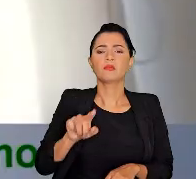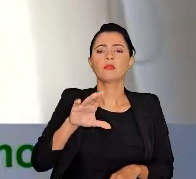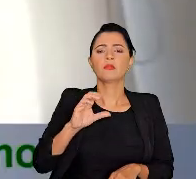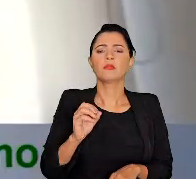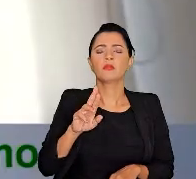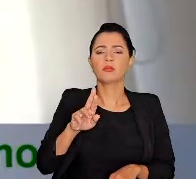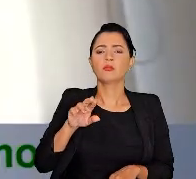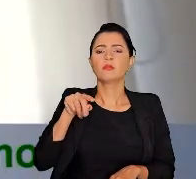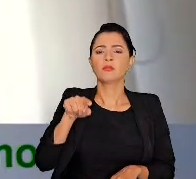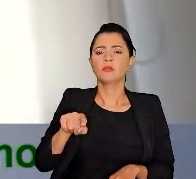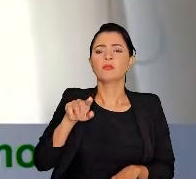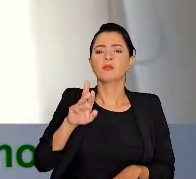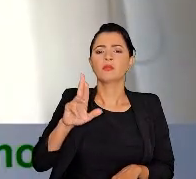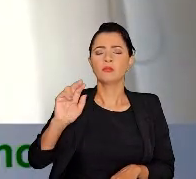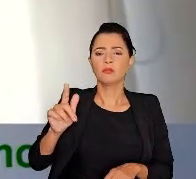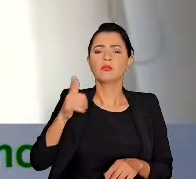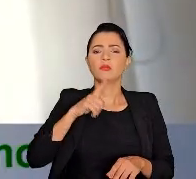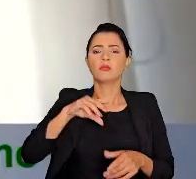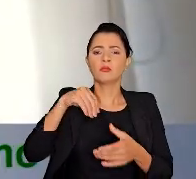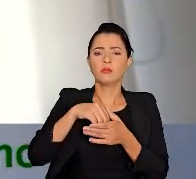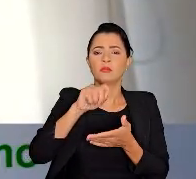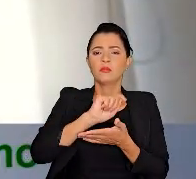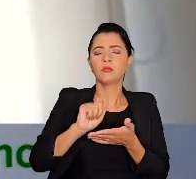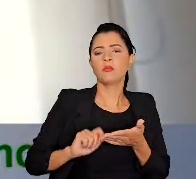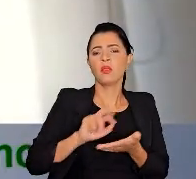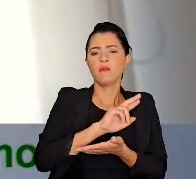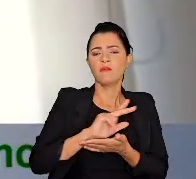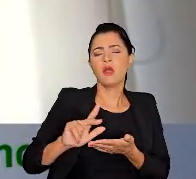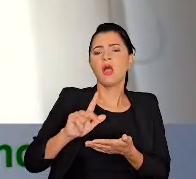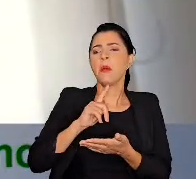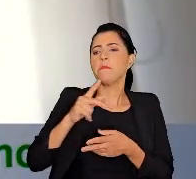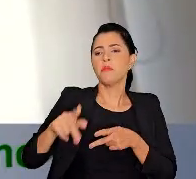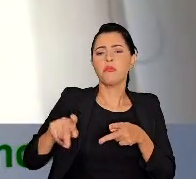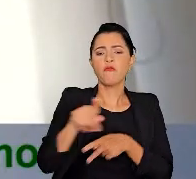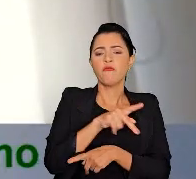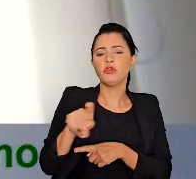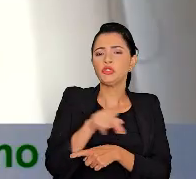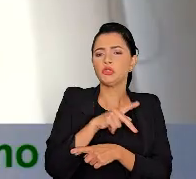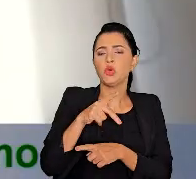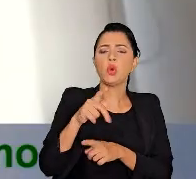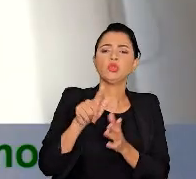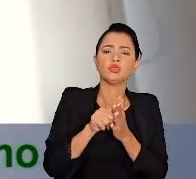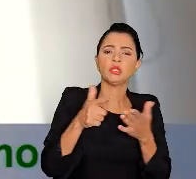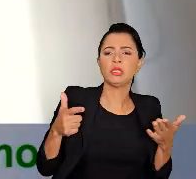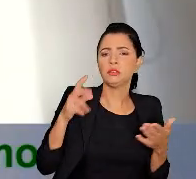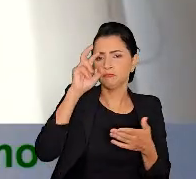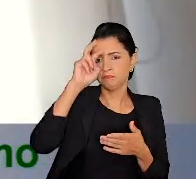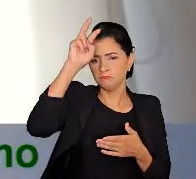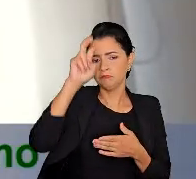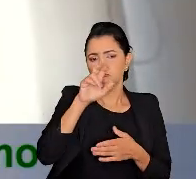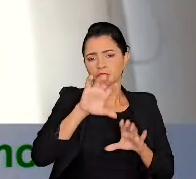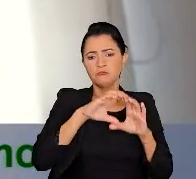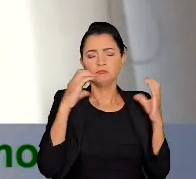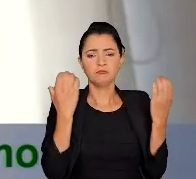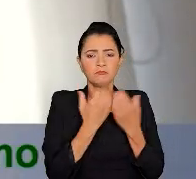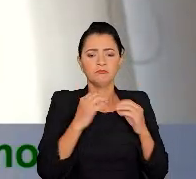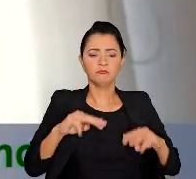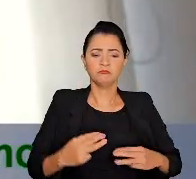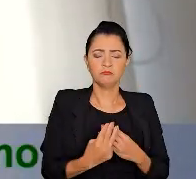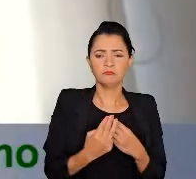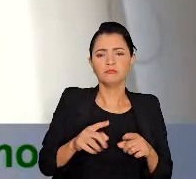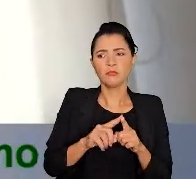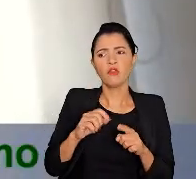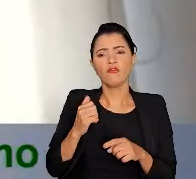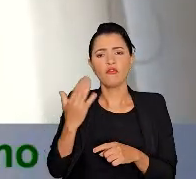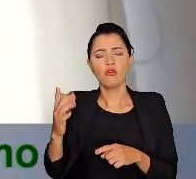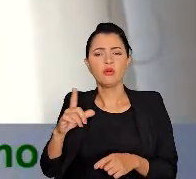www.conib.org.br, contém escritos de vários professores, jornalistas e intelectuais da comunidade judaica e de fora dela,